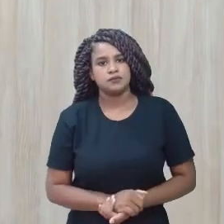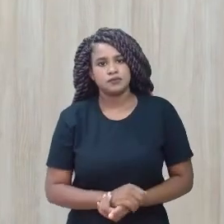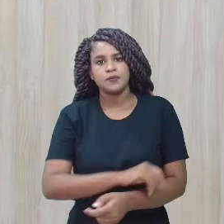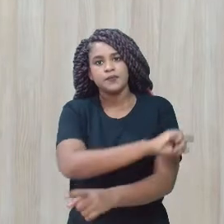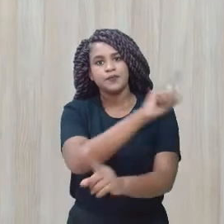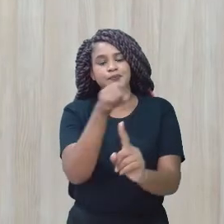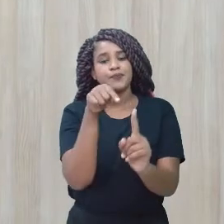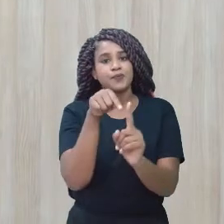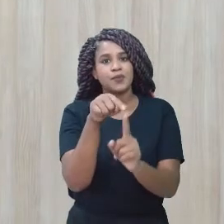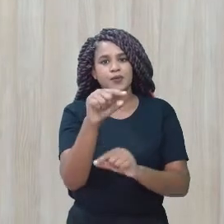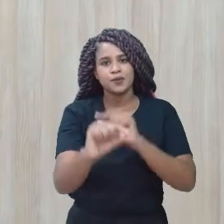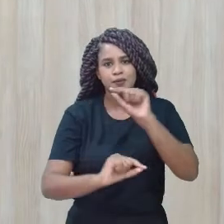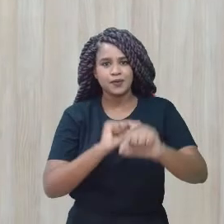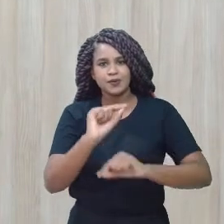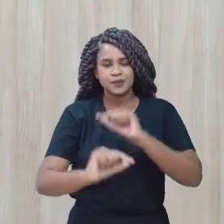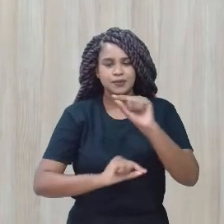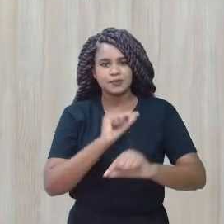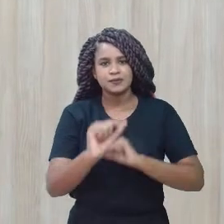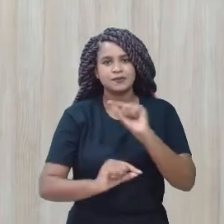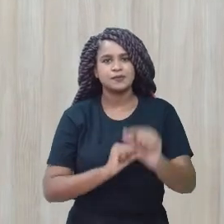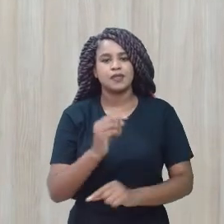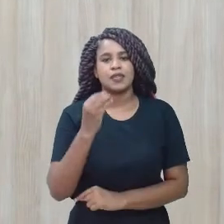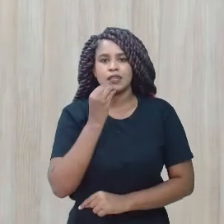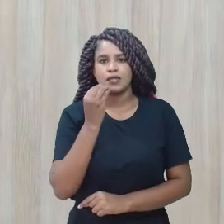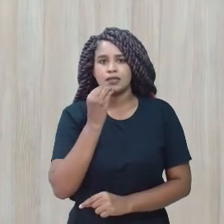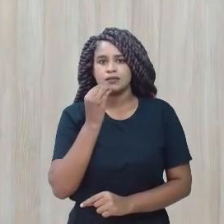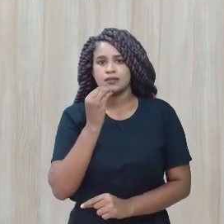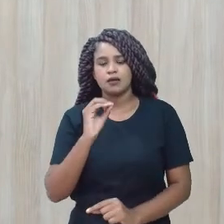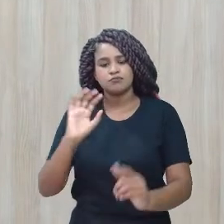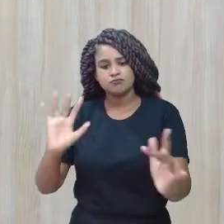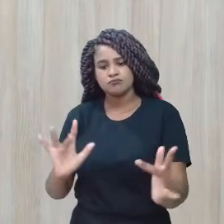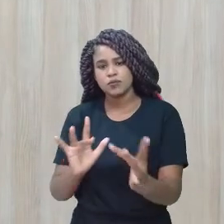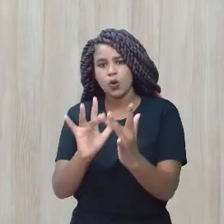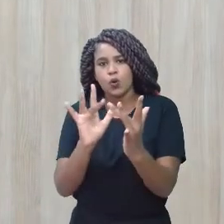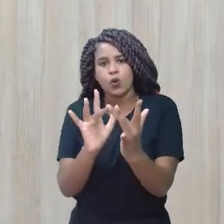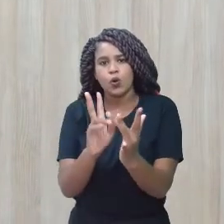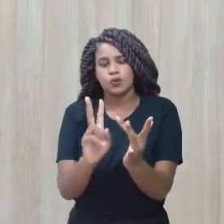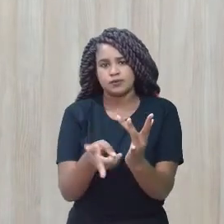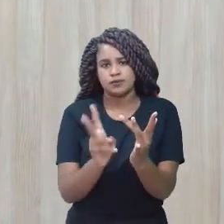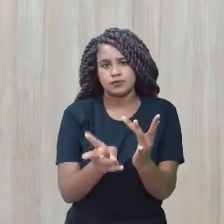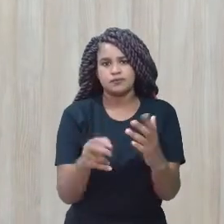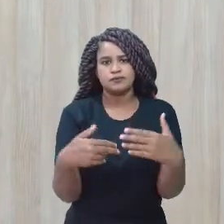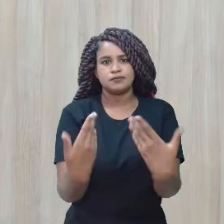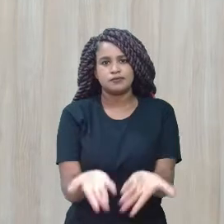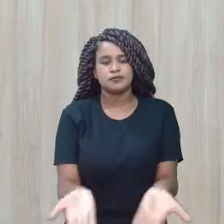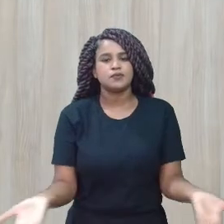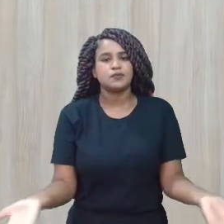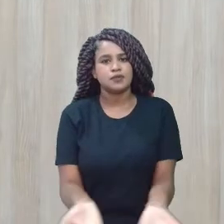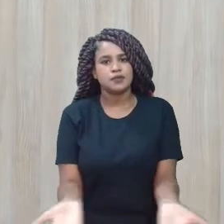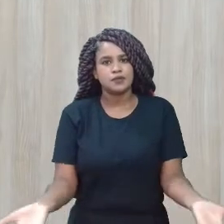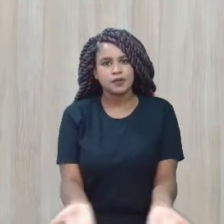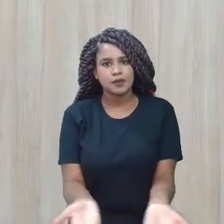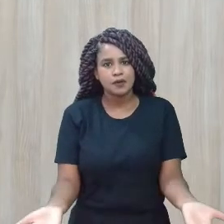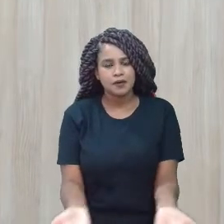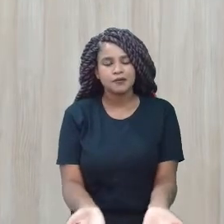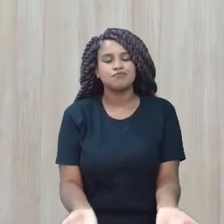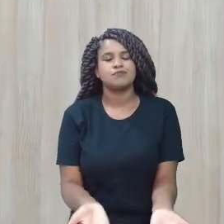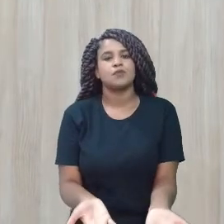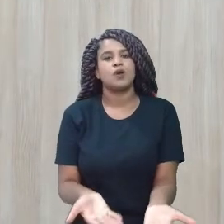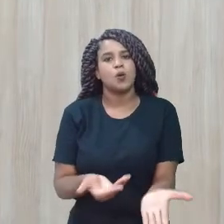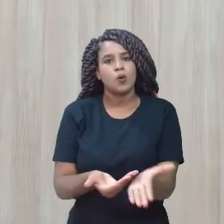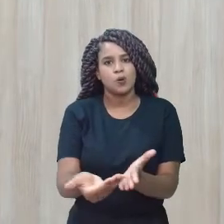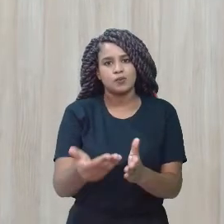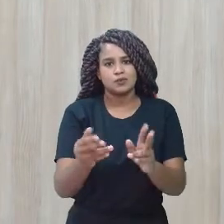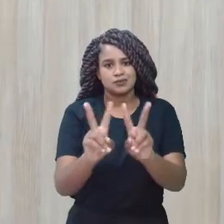que a gente possa cada vez mais diminuir essa distância nossa, tá bom? Então, vamos agora para o que interessa, para o tema